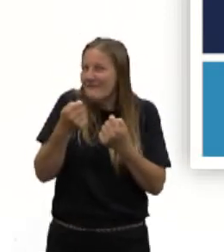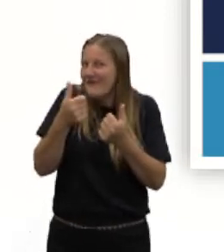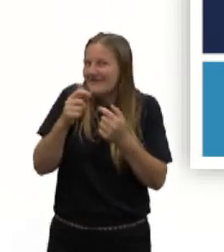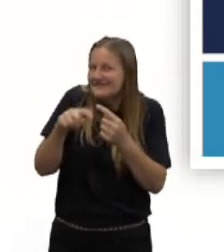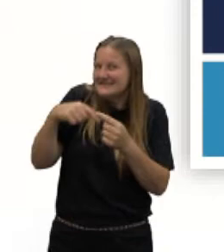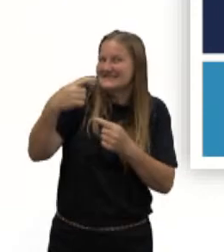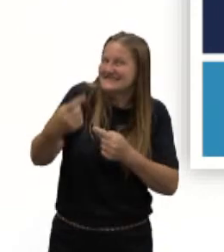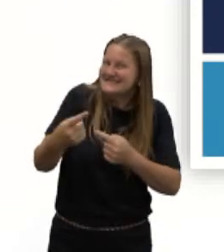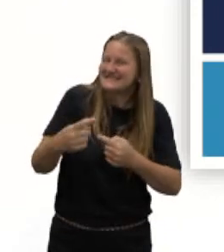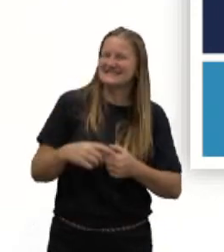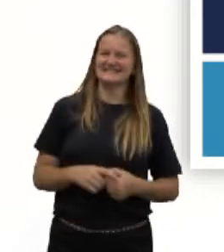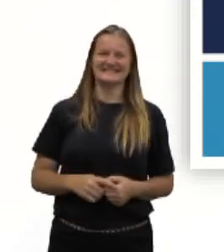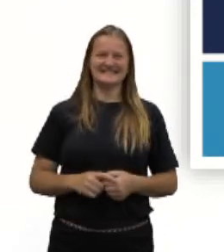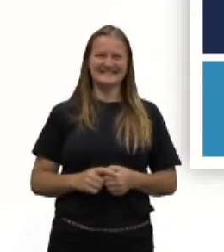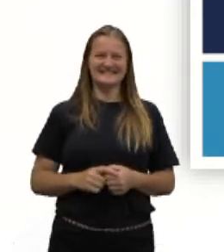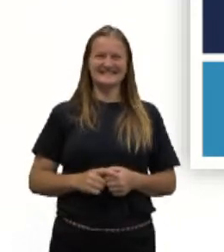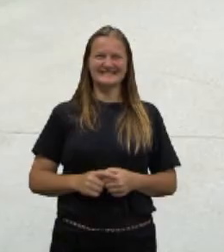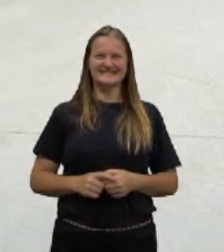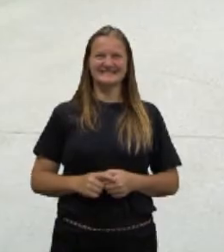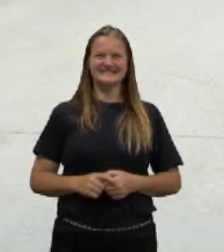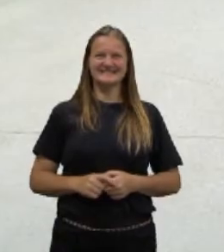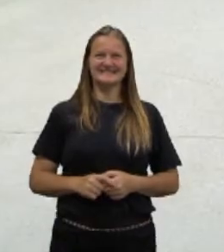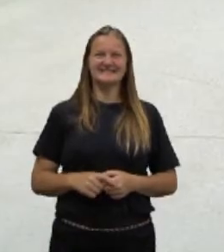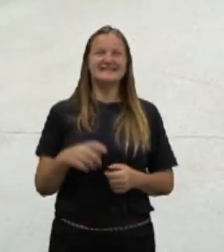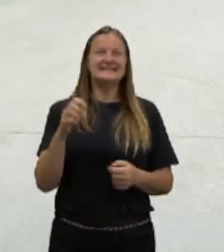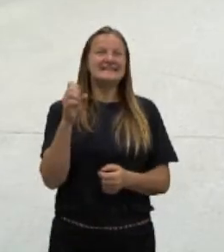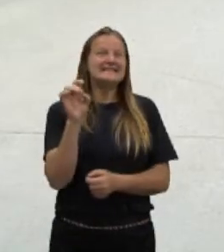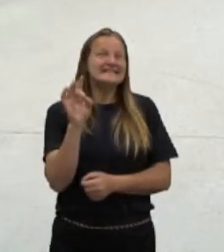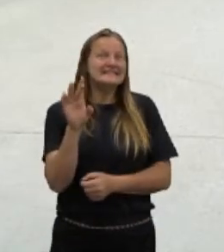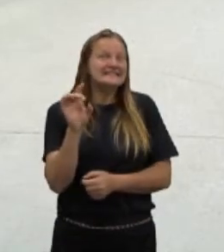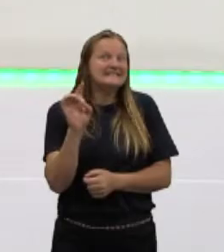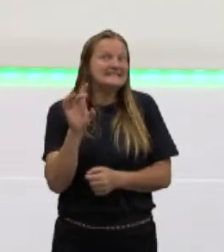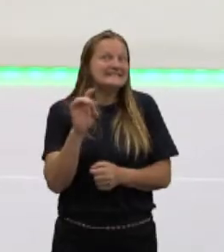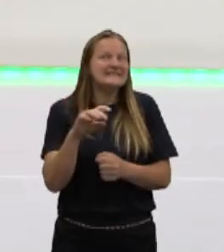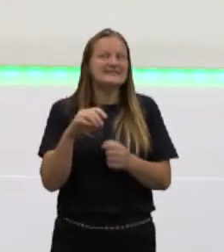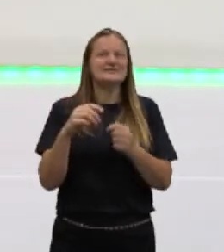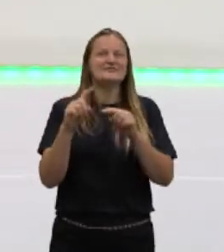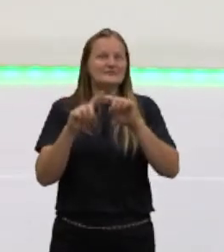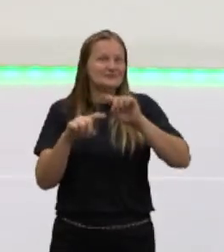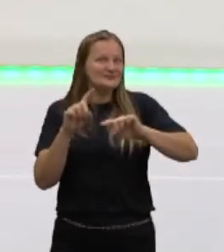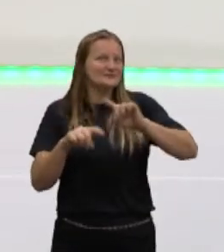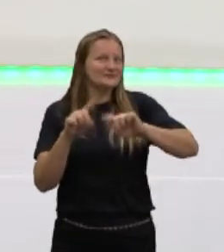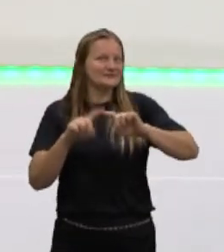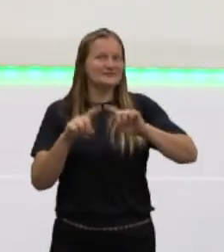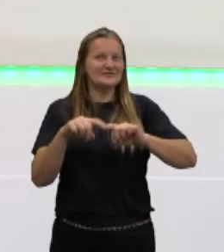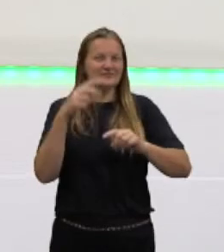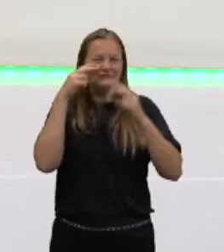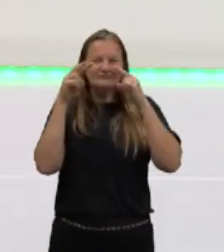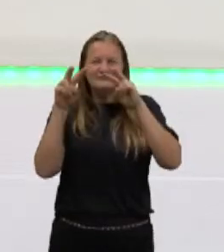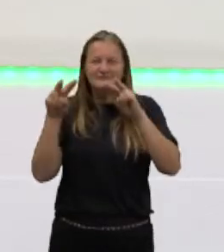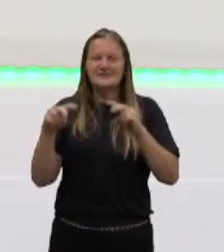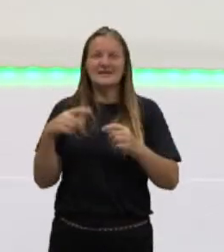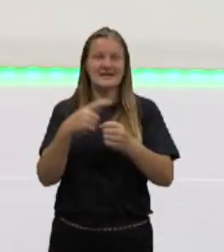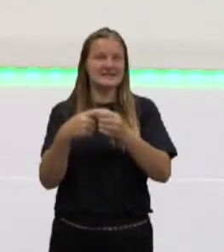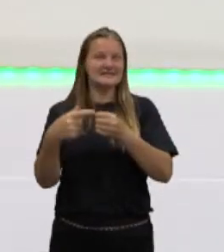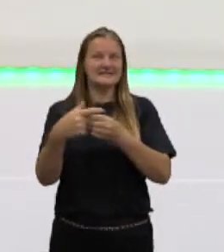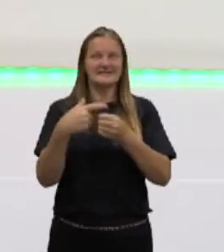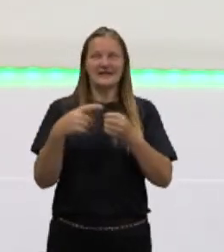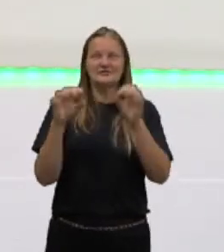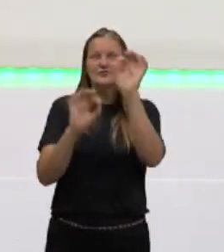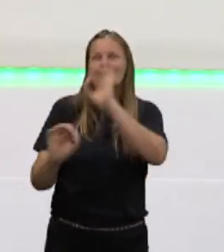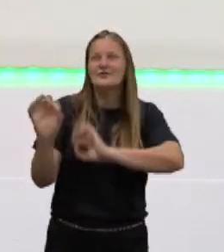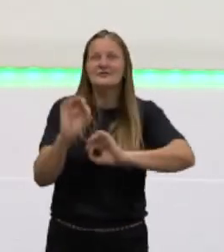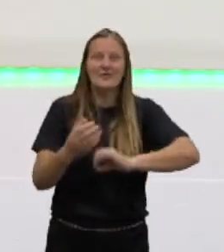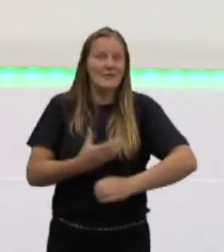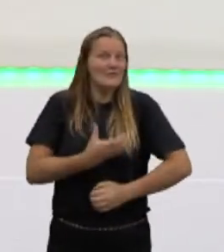Então, nós temos aí já algumas situações, né, que a gente já vê nas cidades de organização